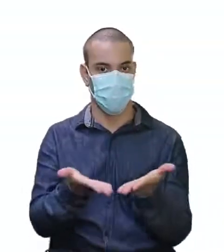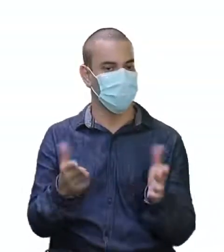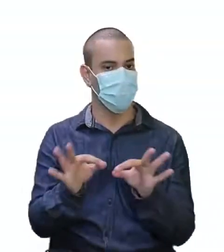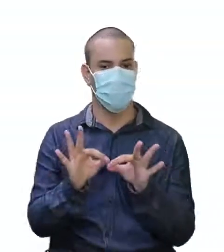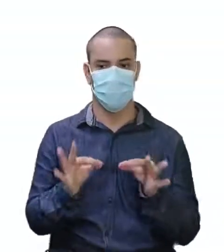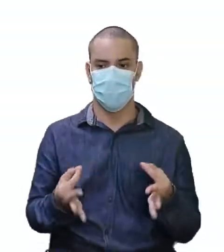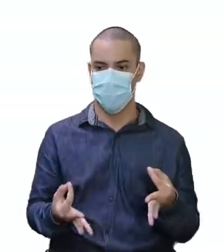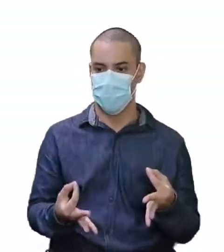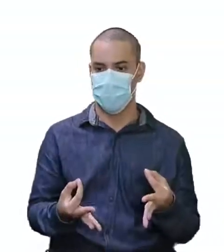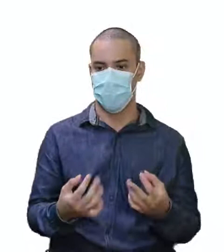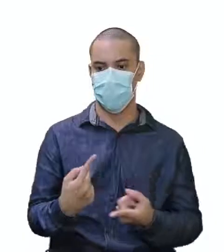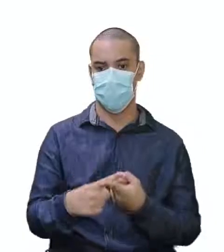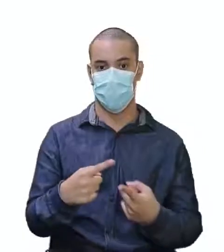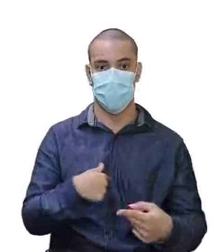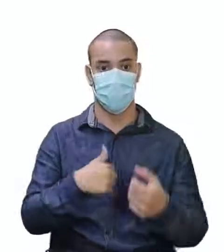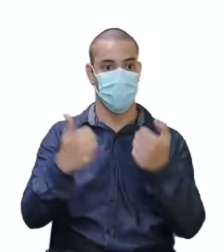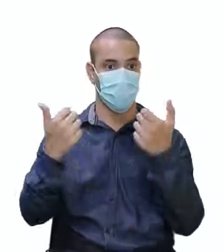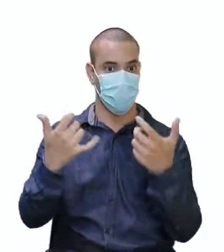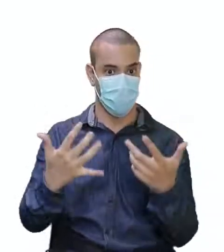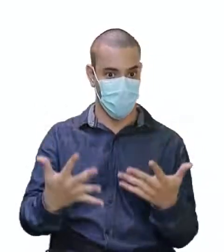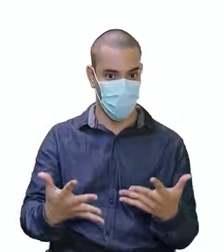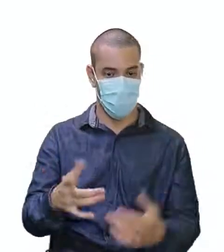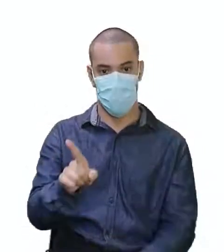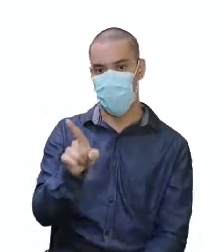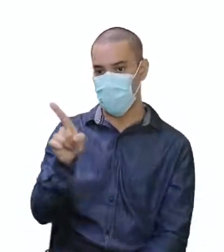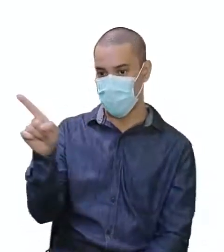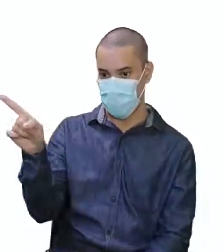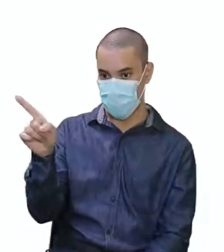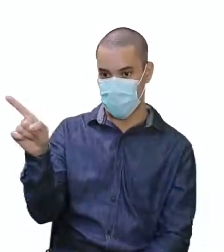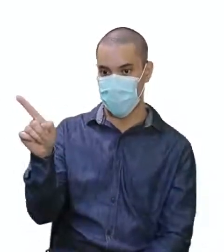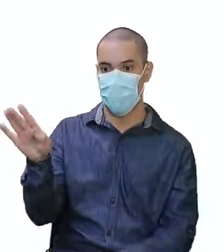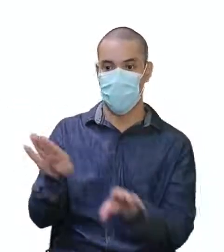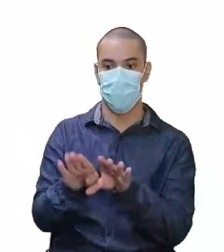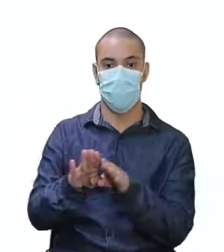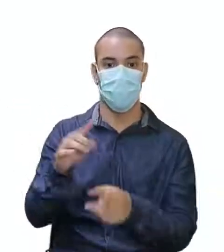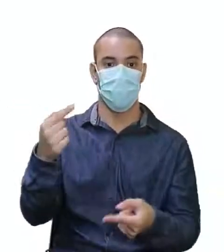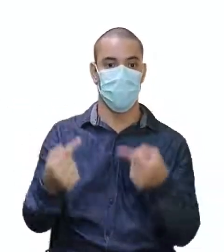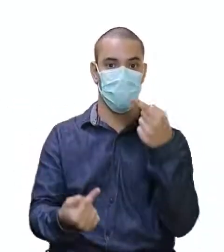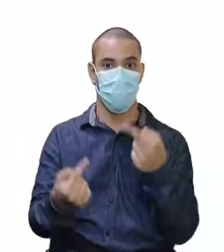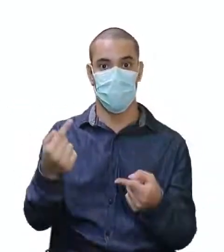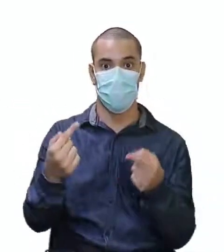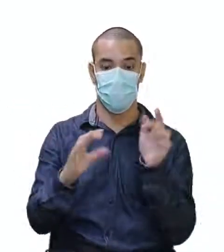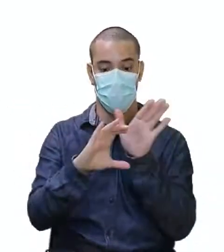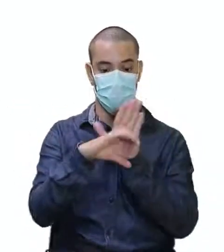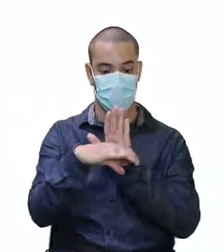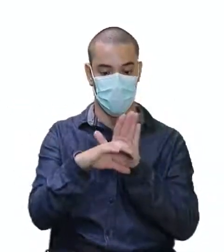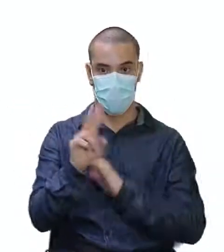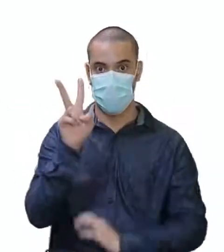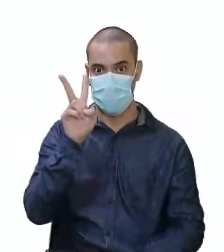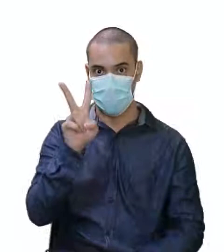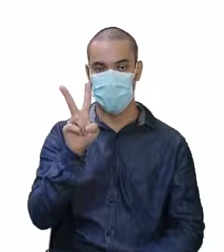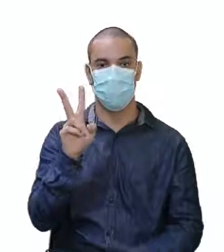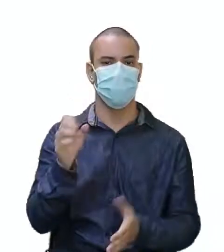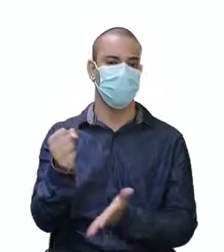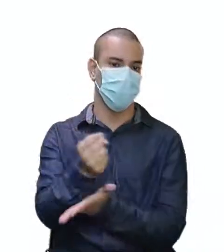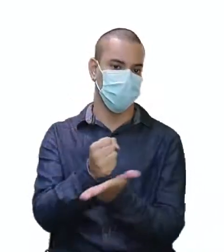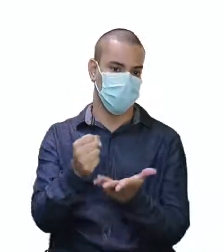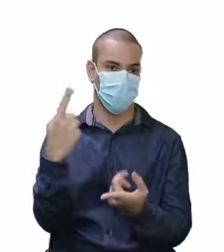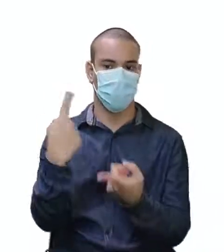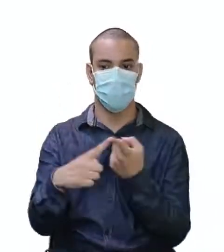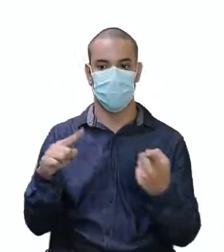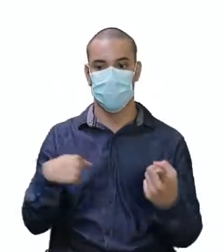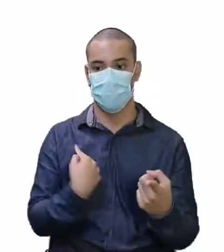muito simples. A gente vai falar, né, a gente vai discutir dois conceitos básicos que, se nós